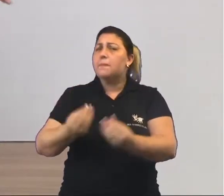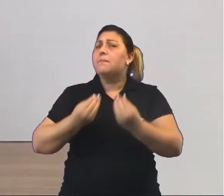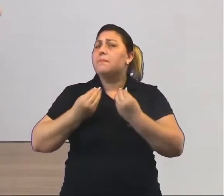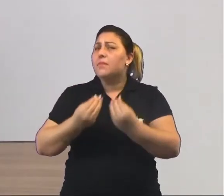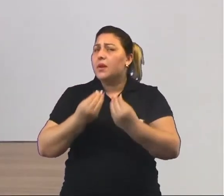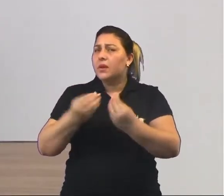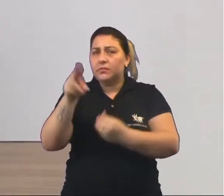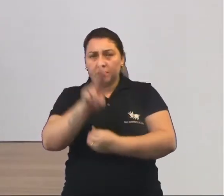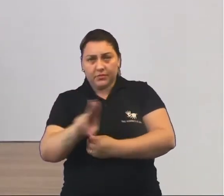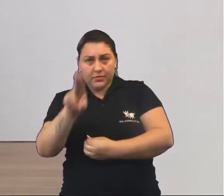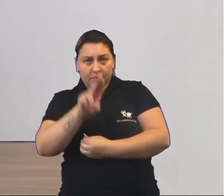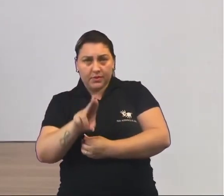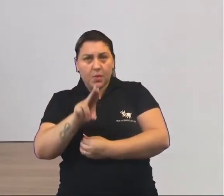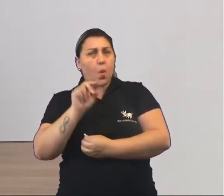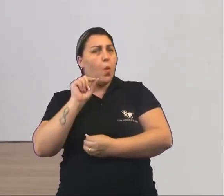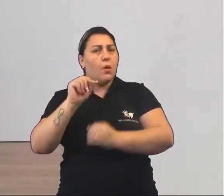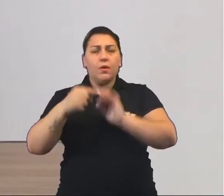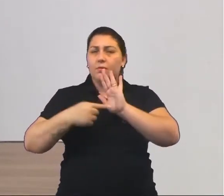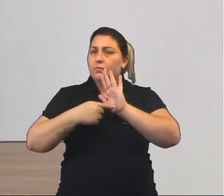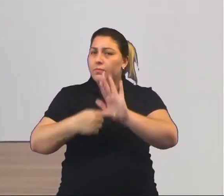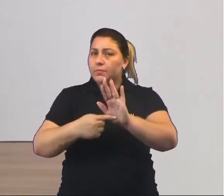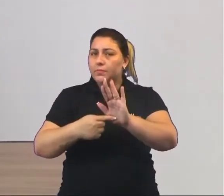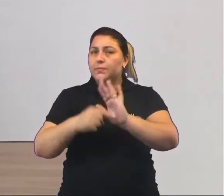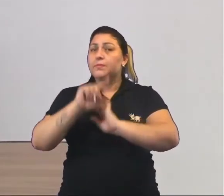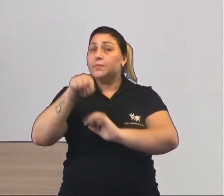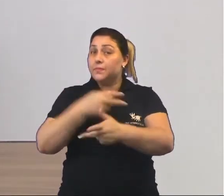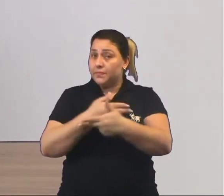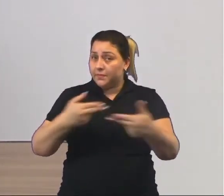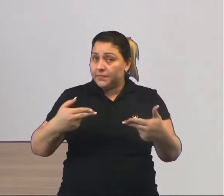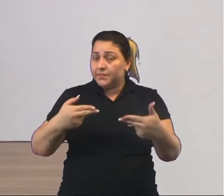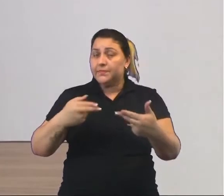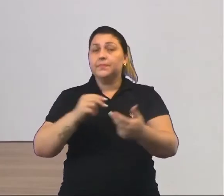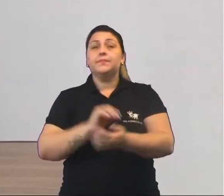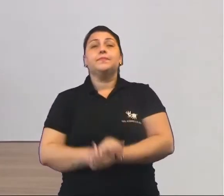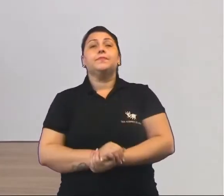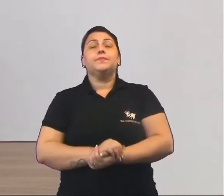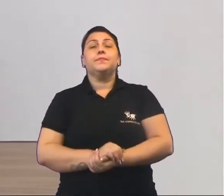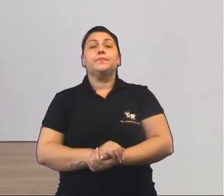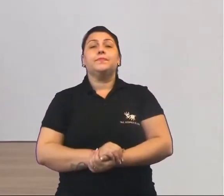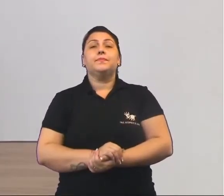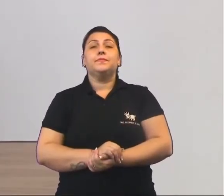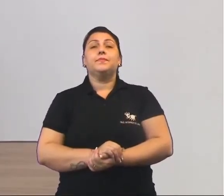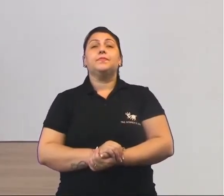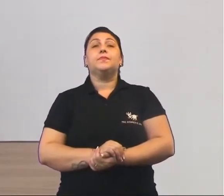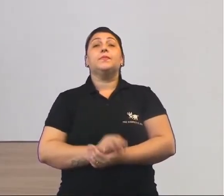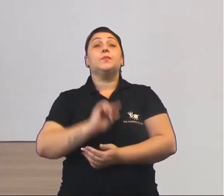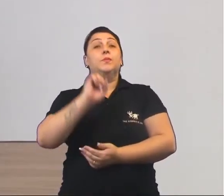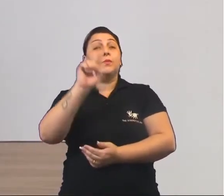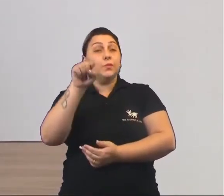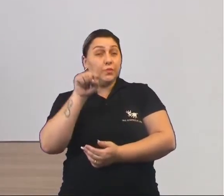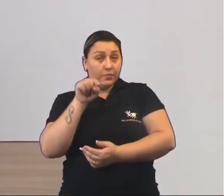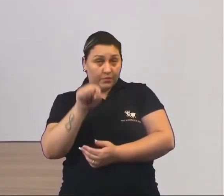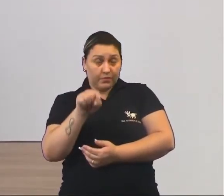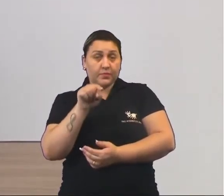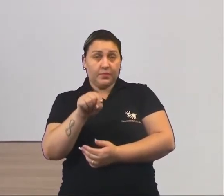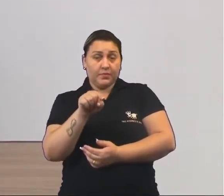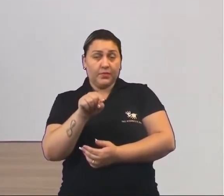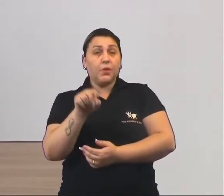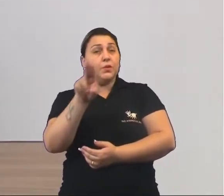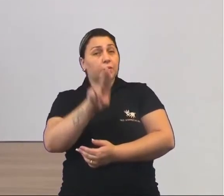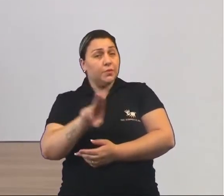que serve, o que indica essa pontuação? Olha só, geralmente os pontos de exclamação